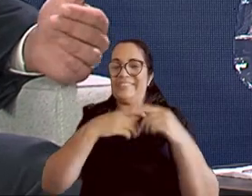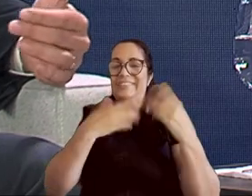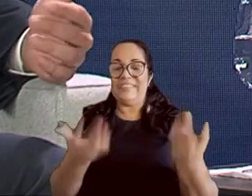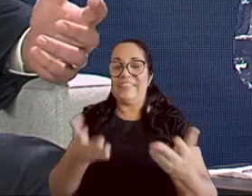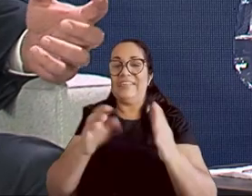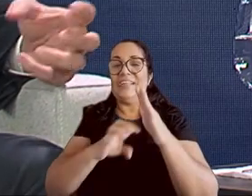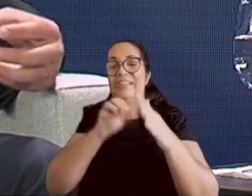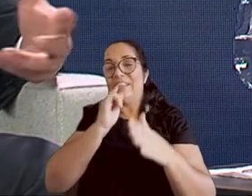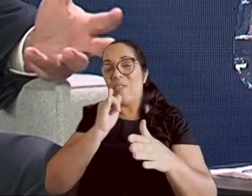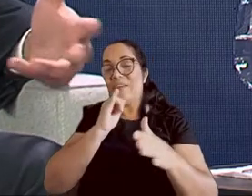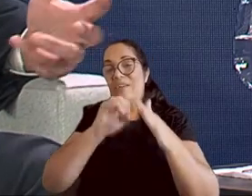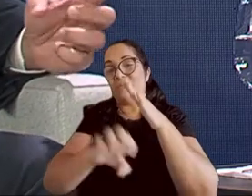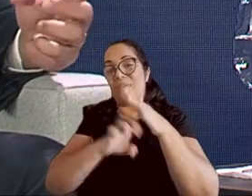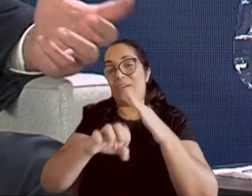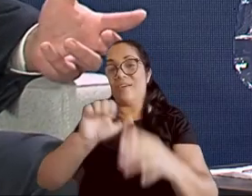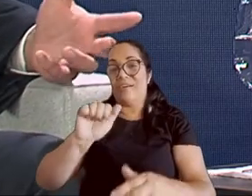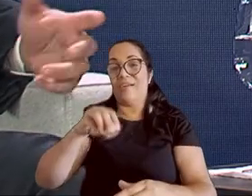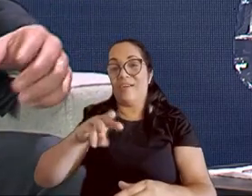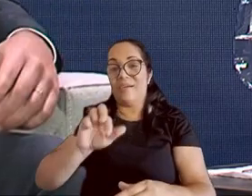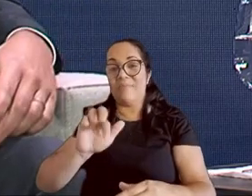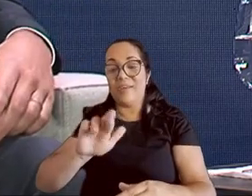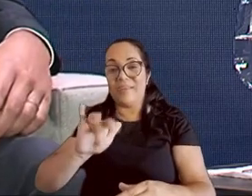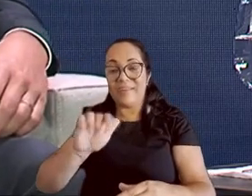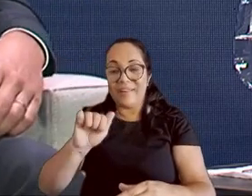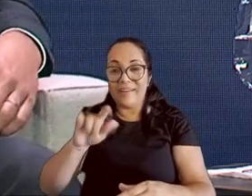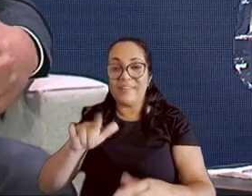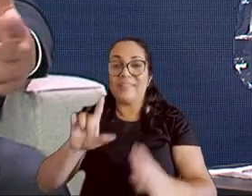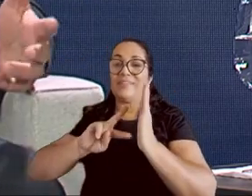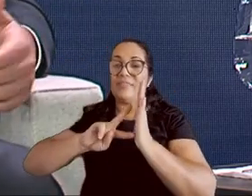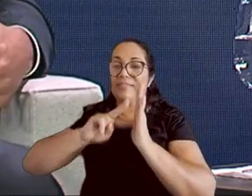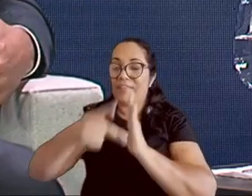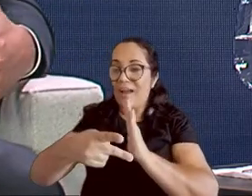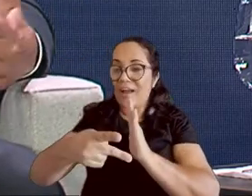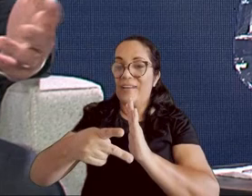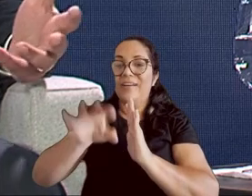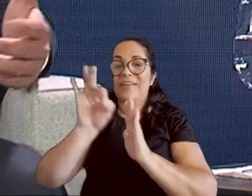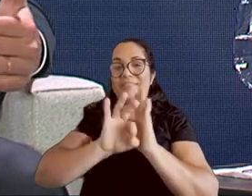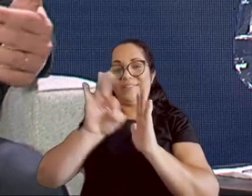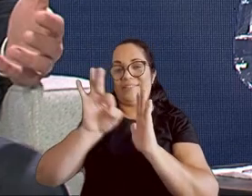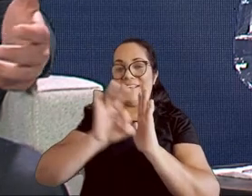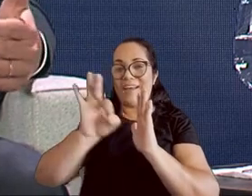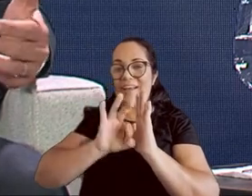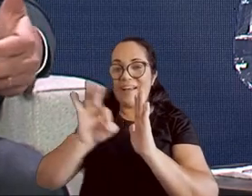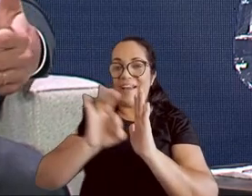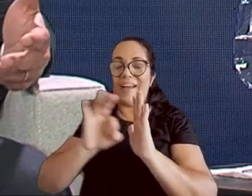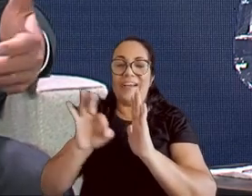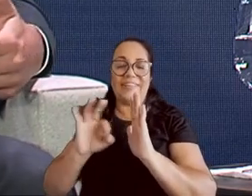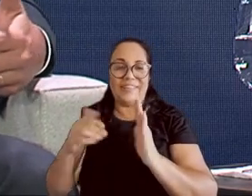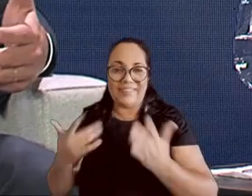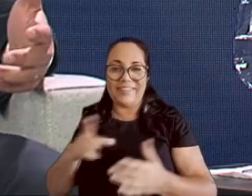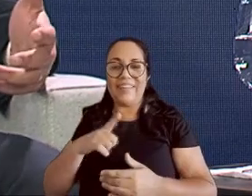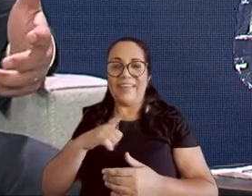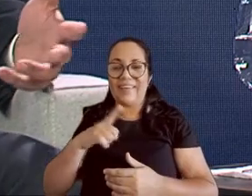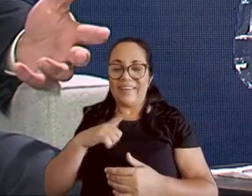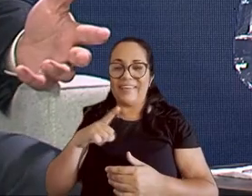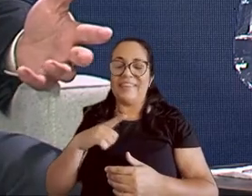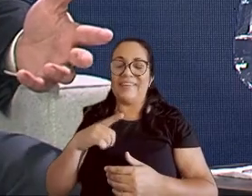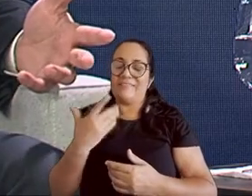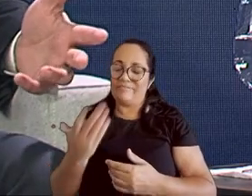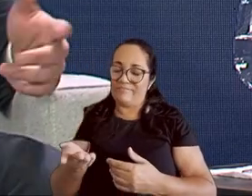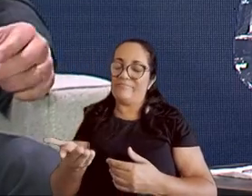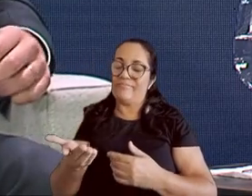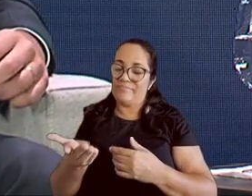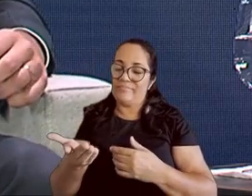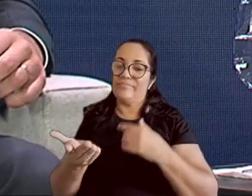diria que teria algum Impacto aqui pelo menos de taxa né desprende E aí já vindo aqui de um mundo onde a taxa